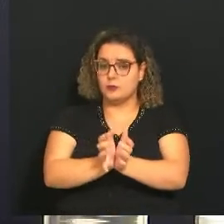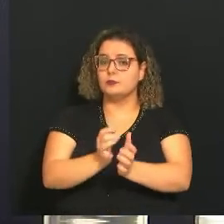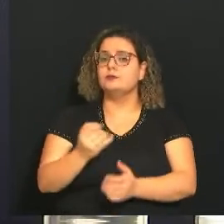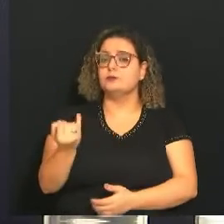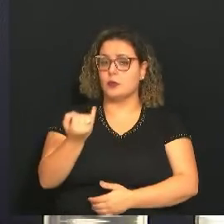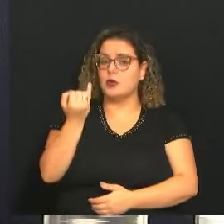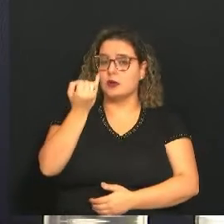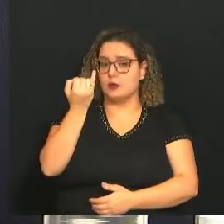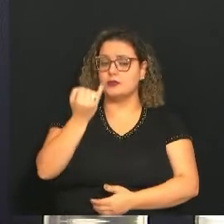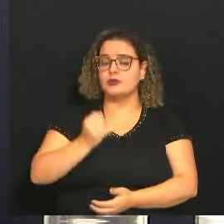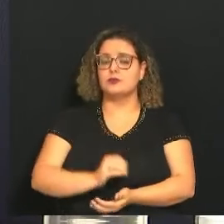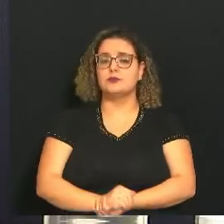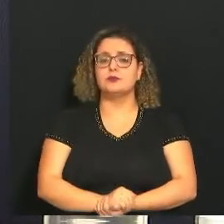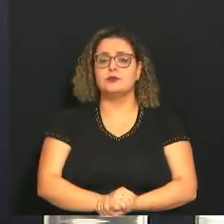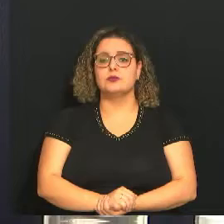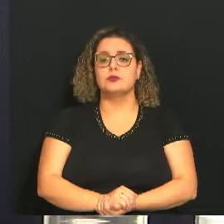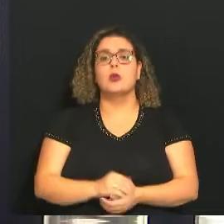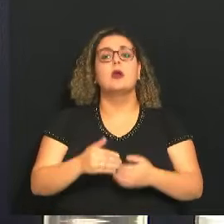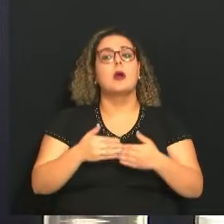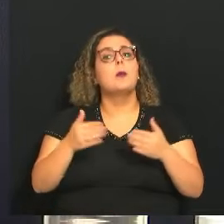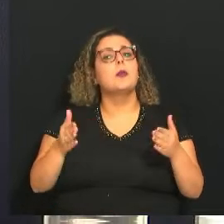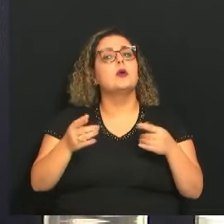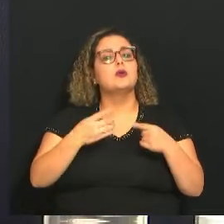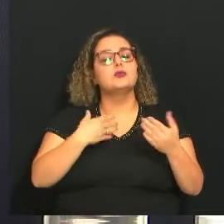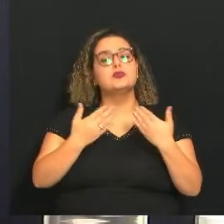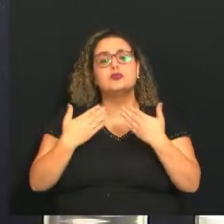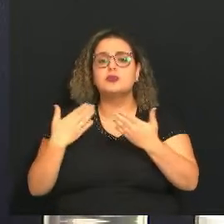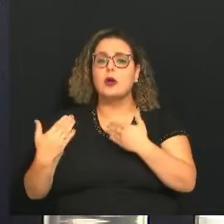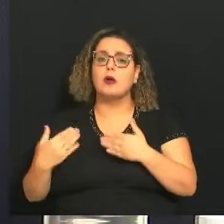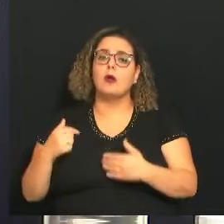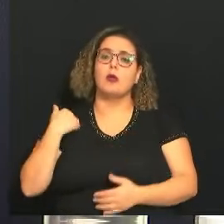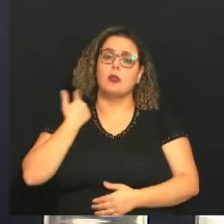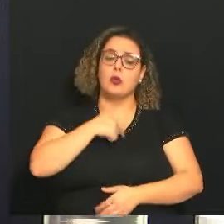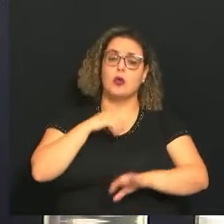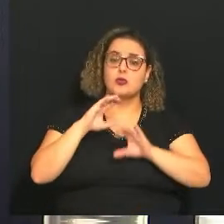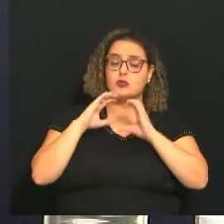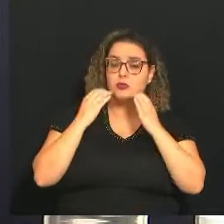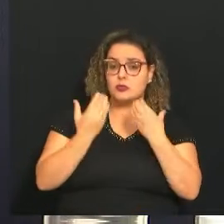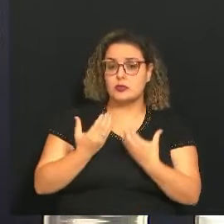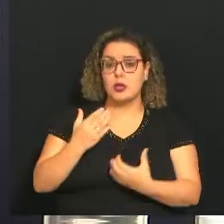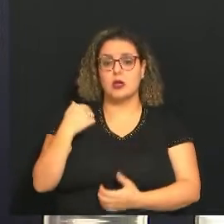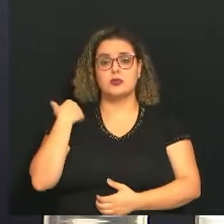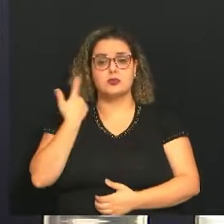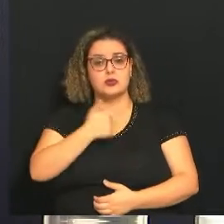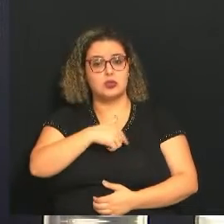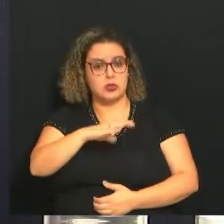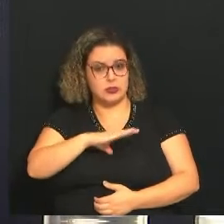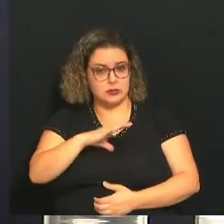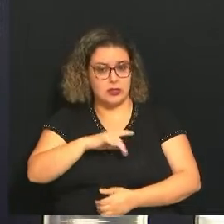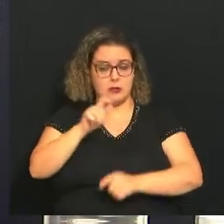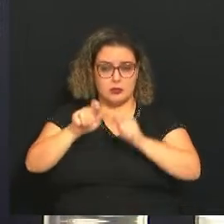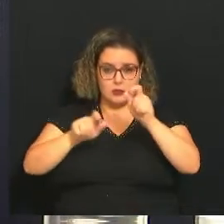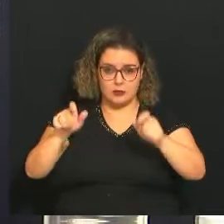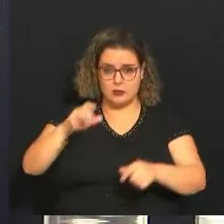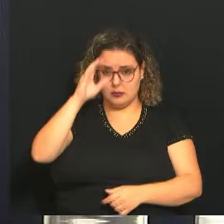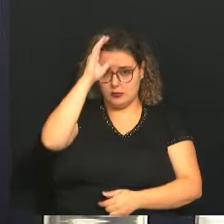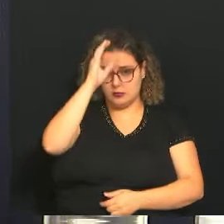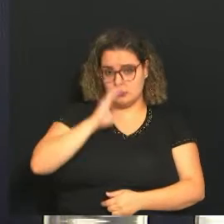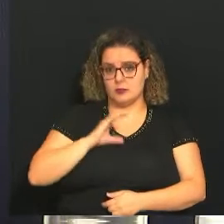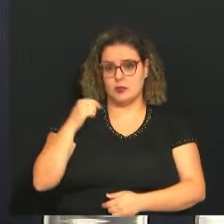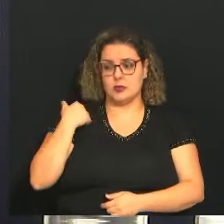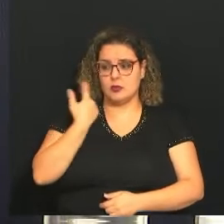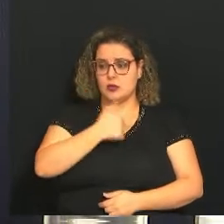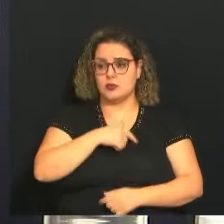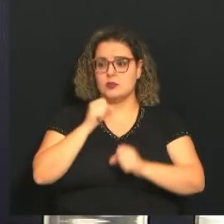poder, inclusive, abrir um diálogo com a nossa comunidade, com o nosso município, com a população, para que a gente possa ter